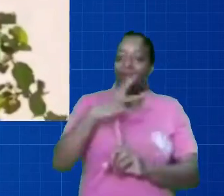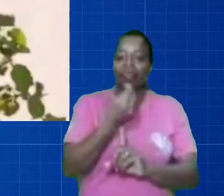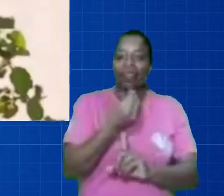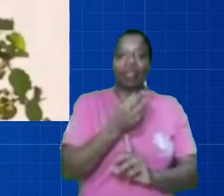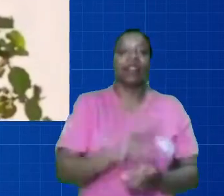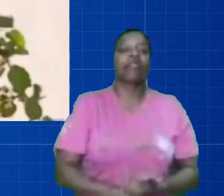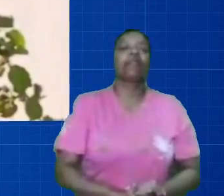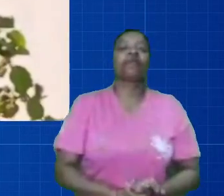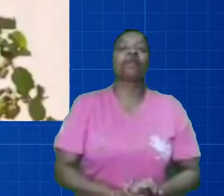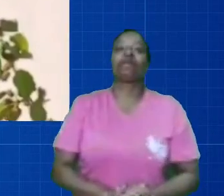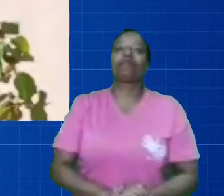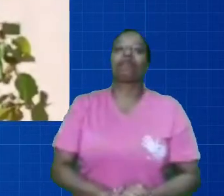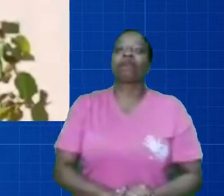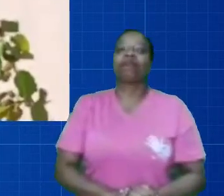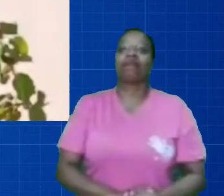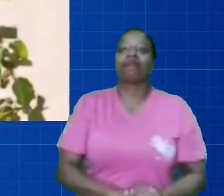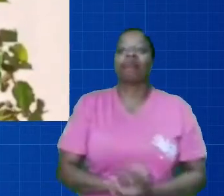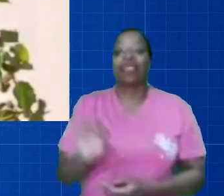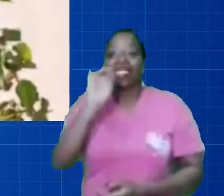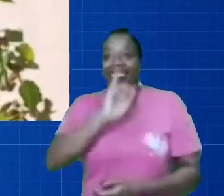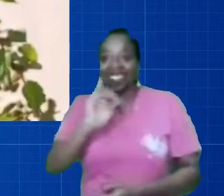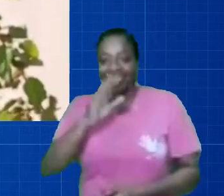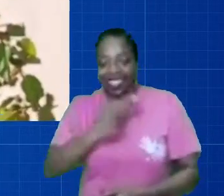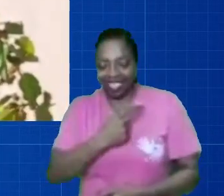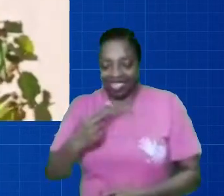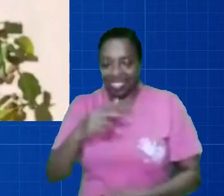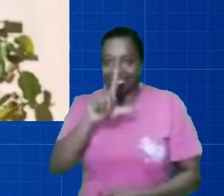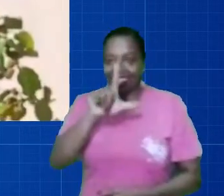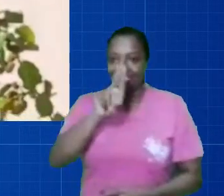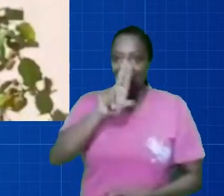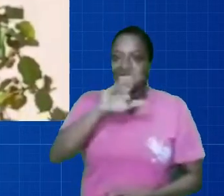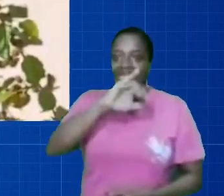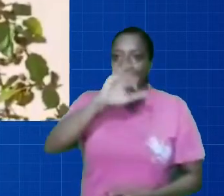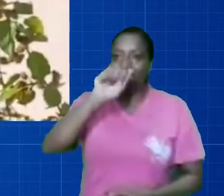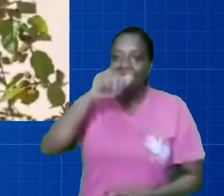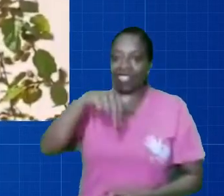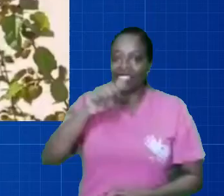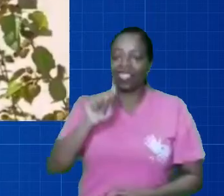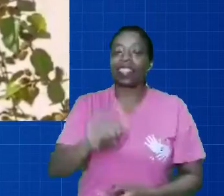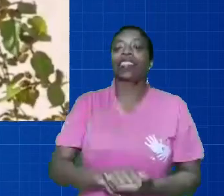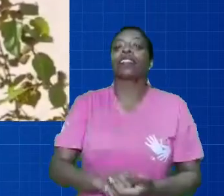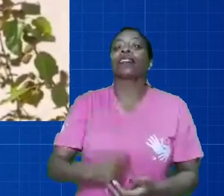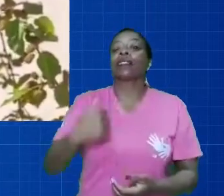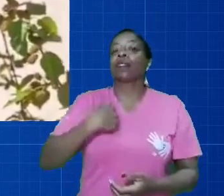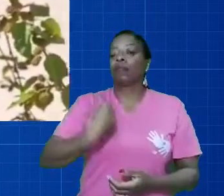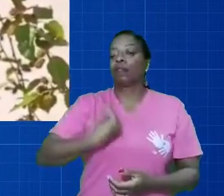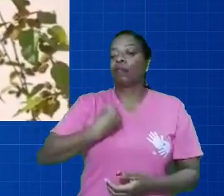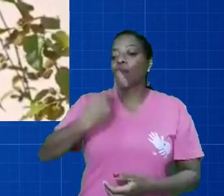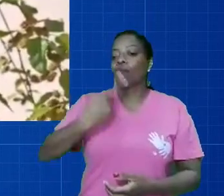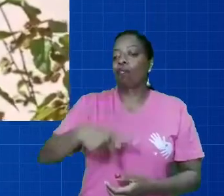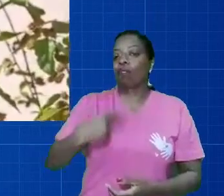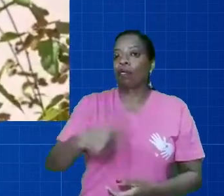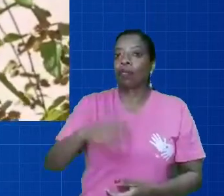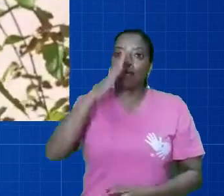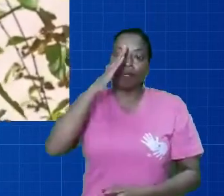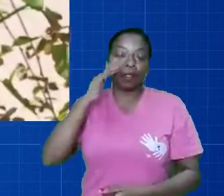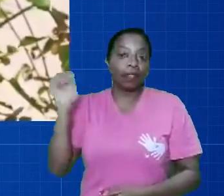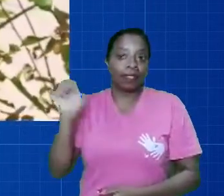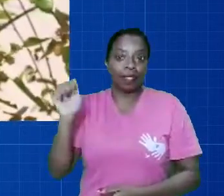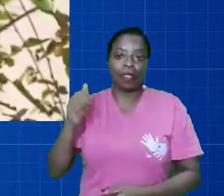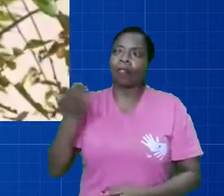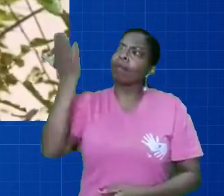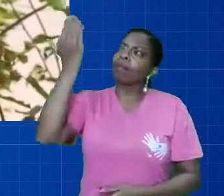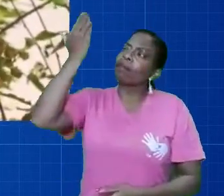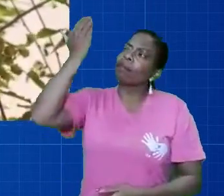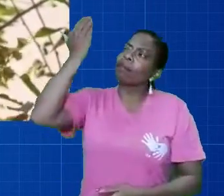Araucária e eu vim contar para vocês o tempo que eu fui aluna da oficina de arte aqui no nosso município. Hoje eu tenho 38